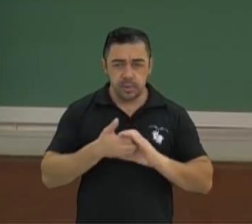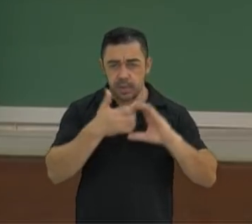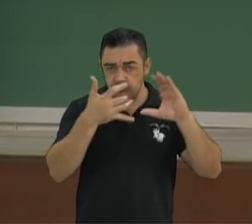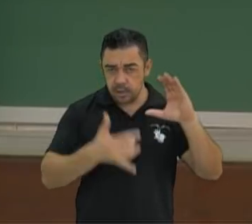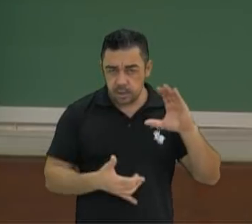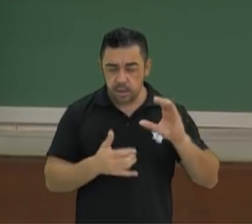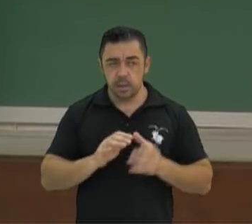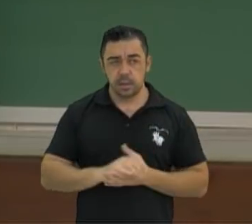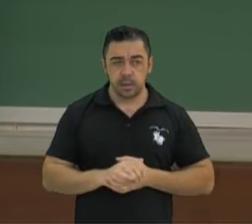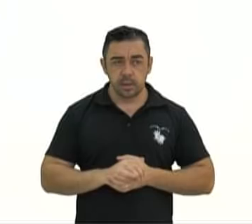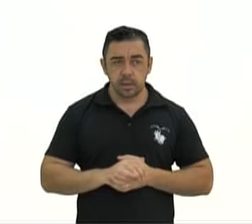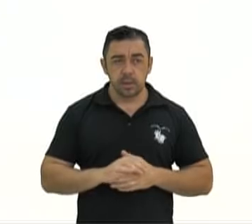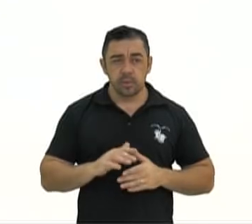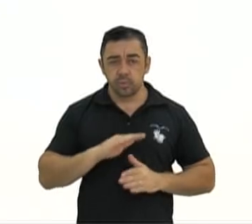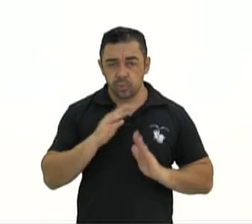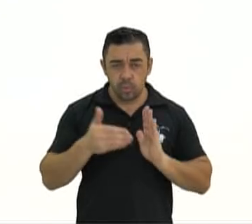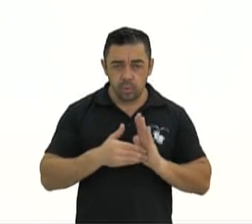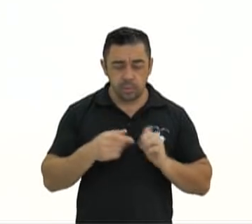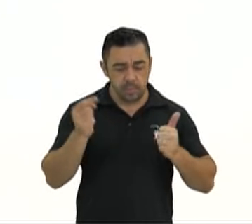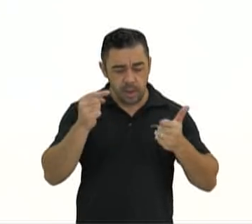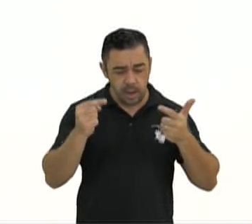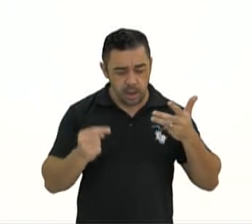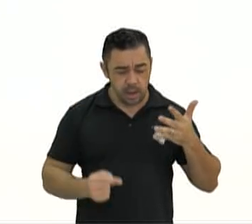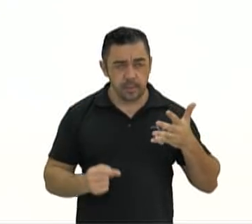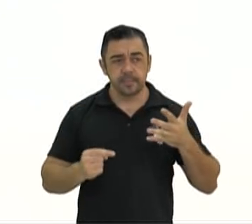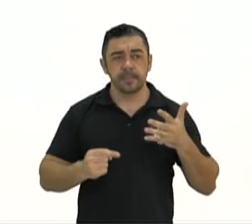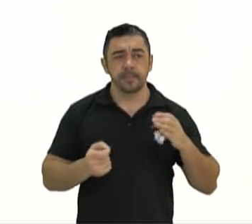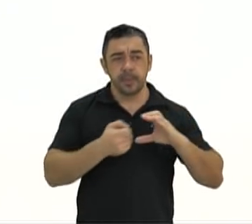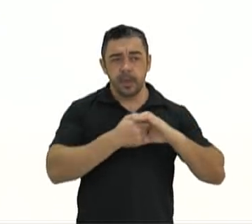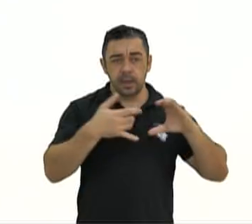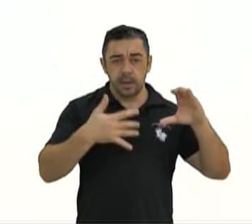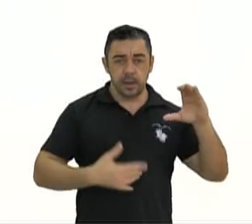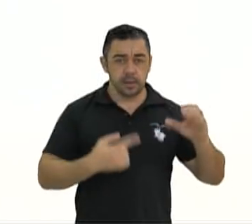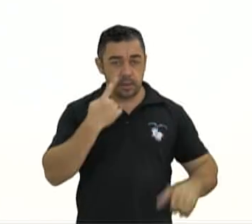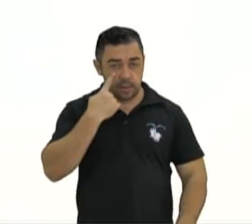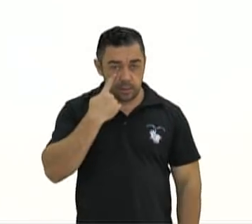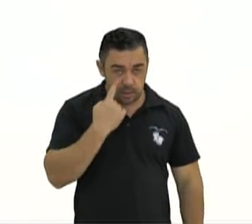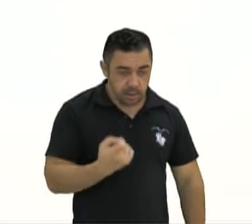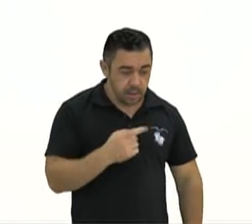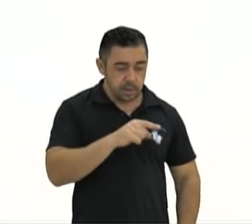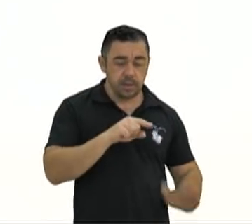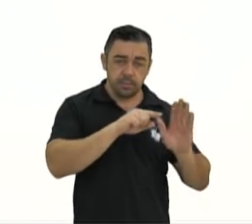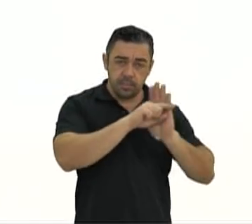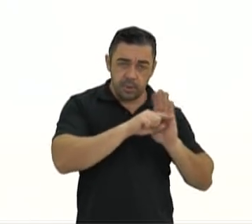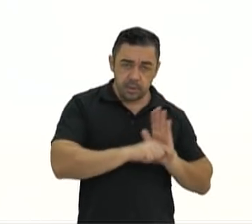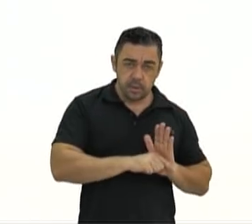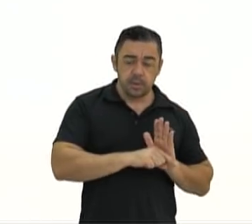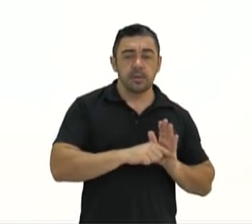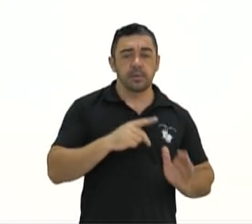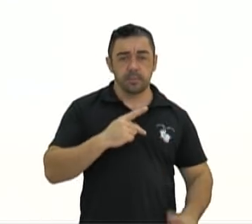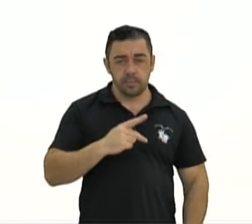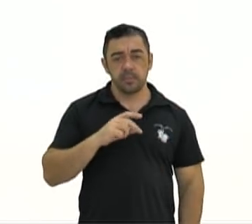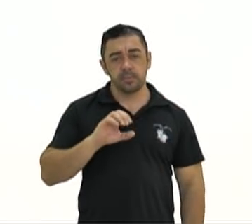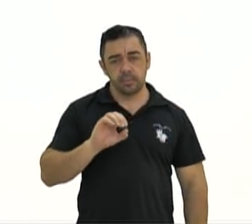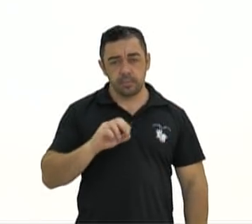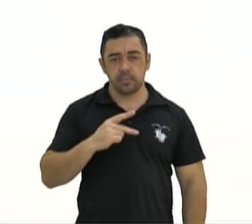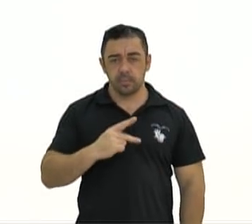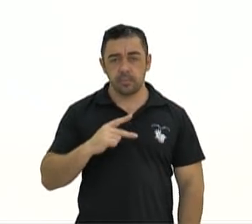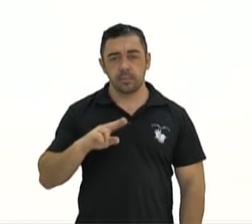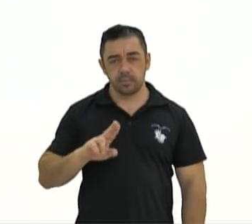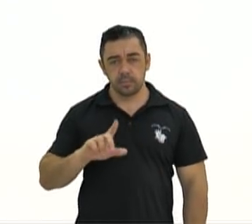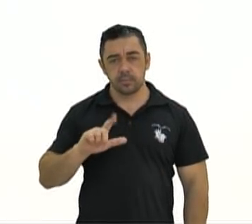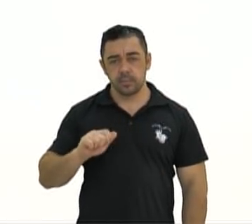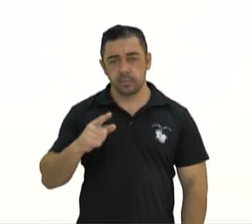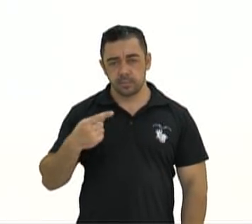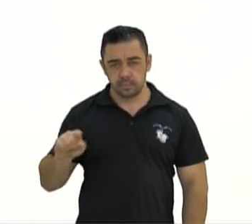exemplo, conjunto de todos os elementos que tem a característica do interesse da pesquisa é chamada de população,